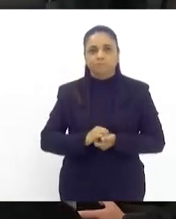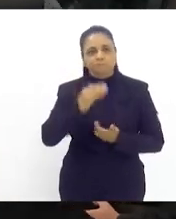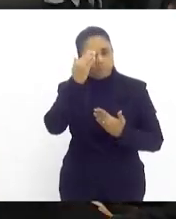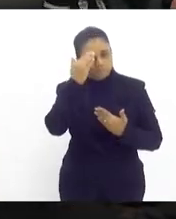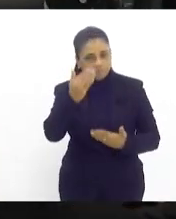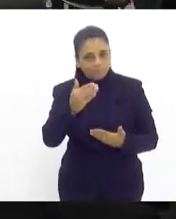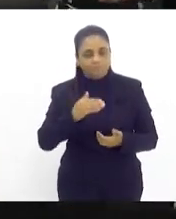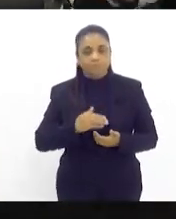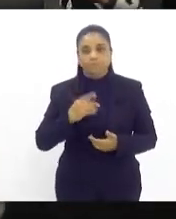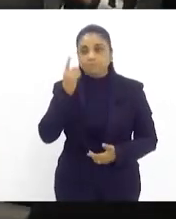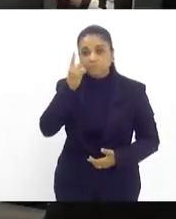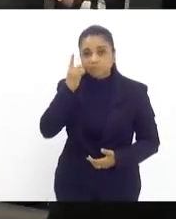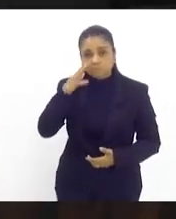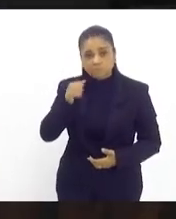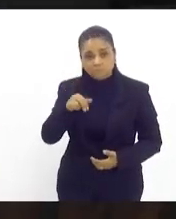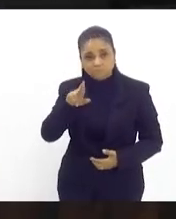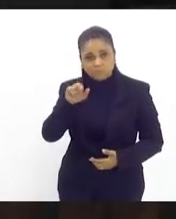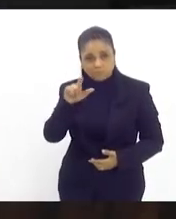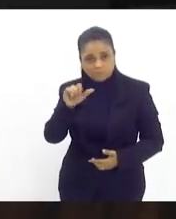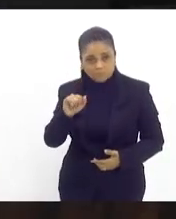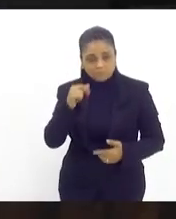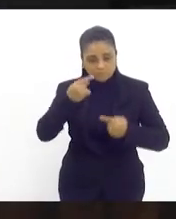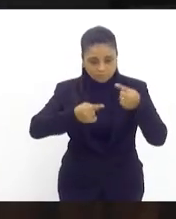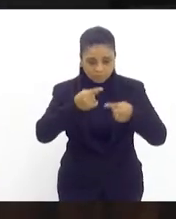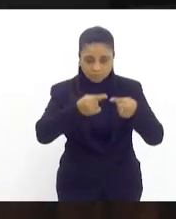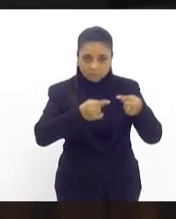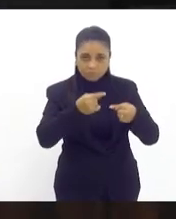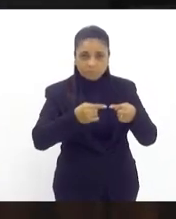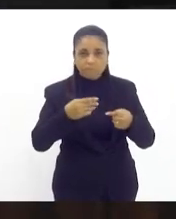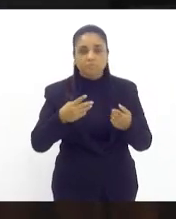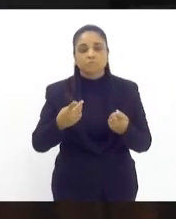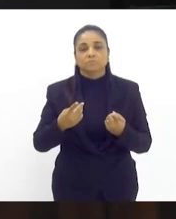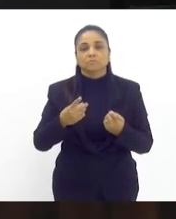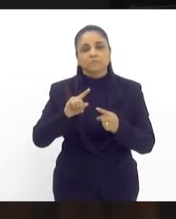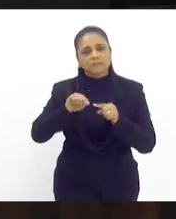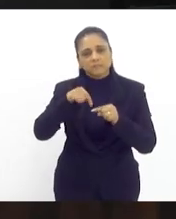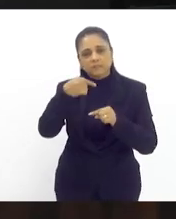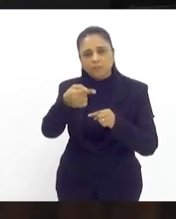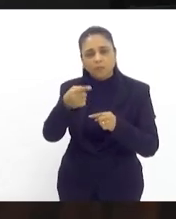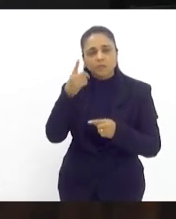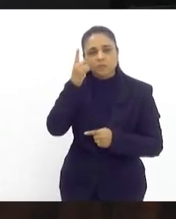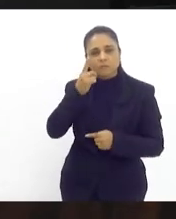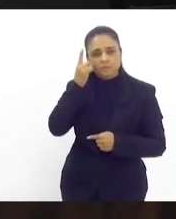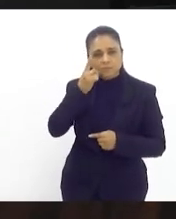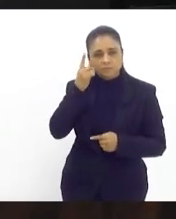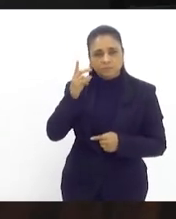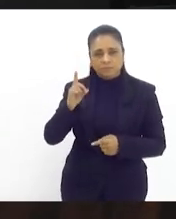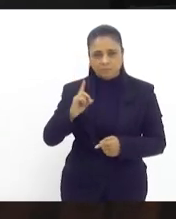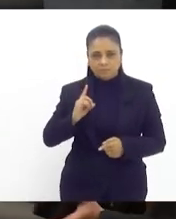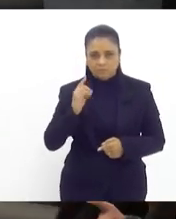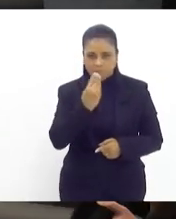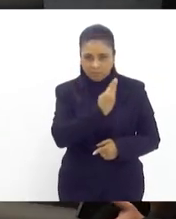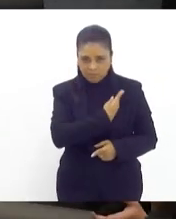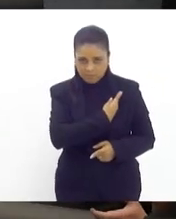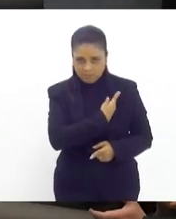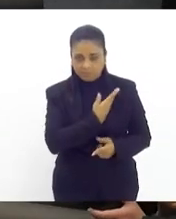Carla vai falar vai discutir para discutir o deputado da Carla Machado em seguida a deputada dannibal